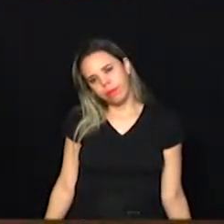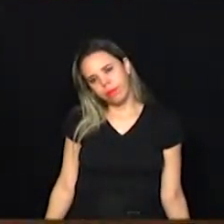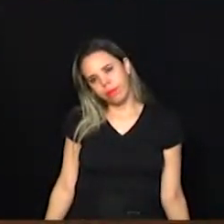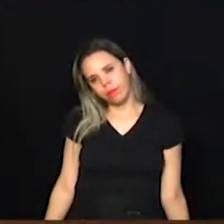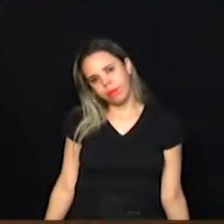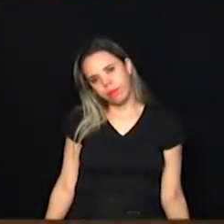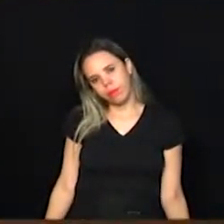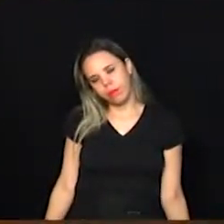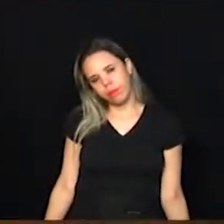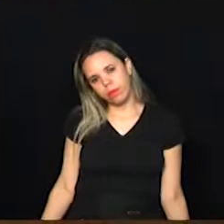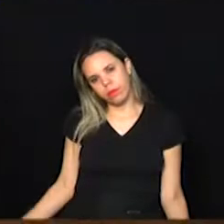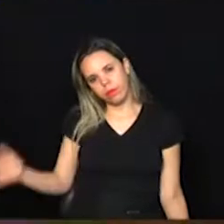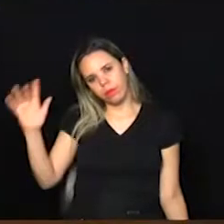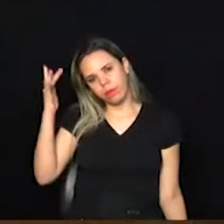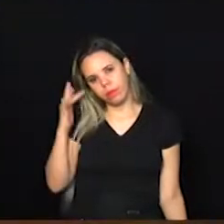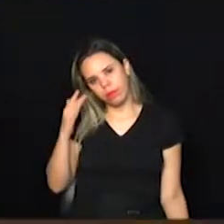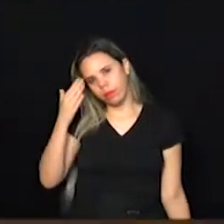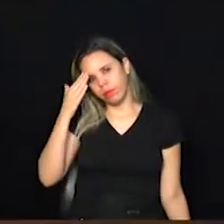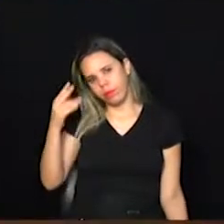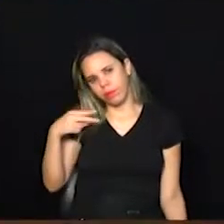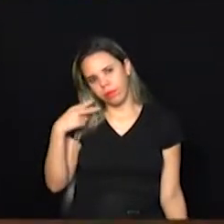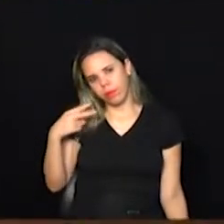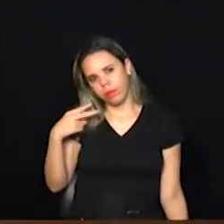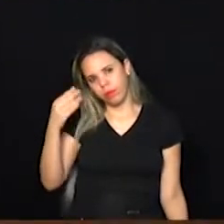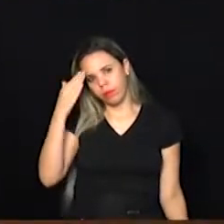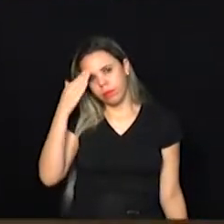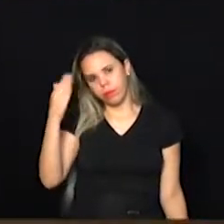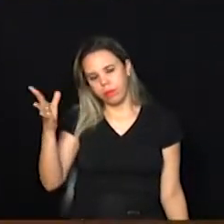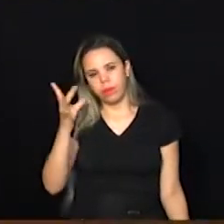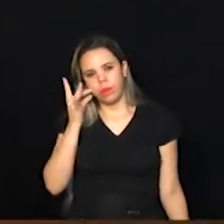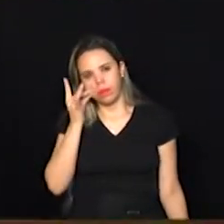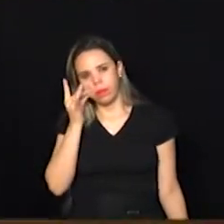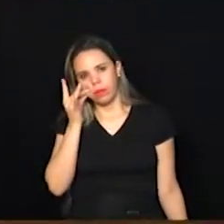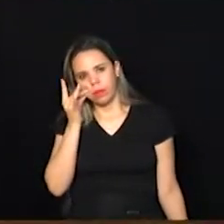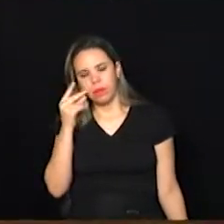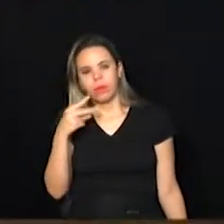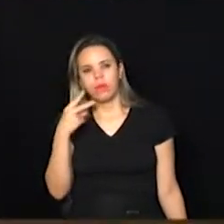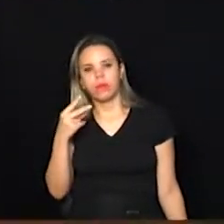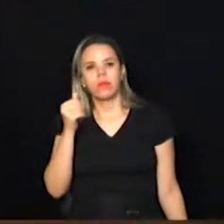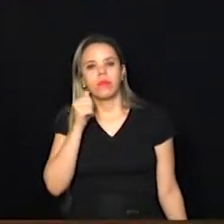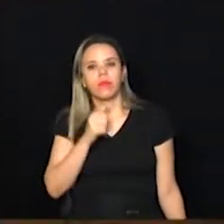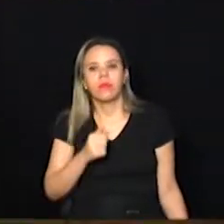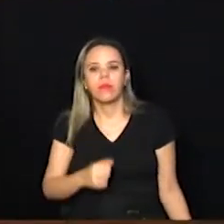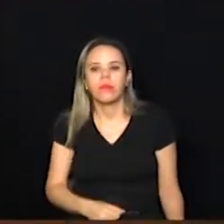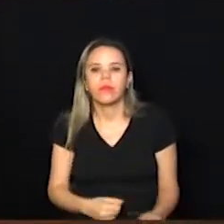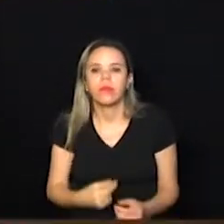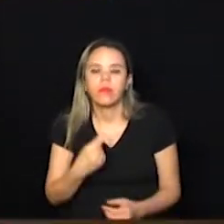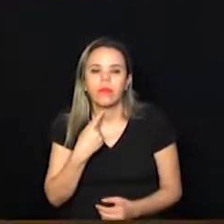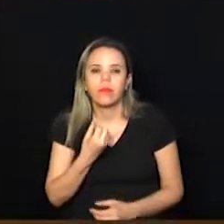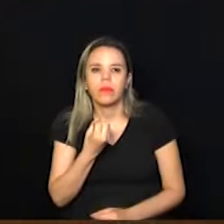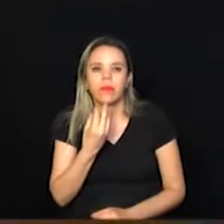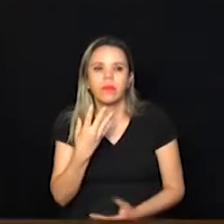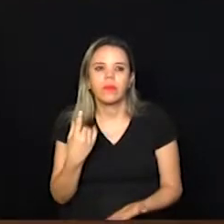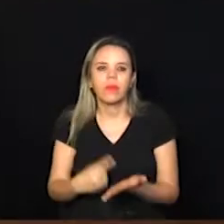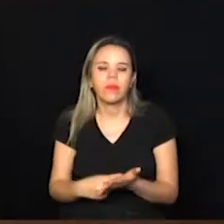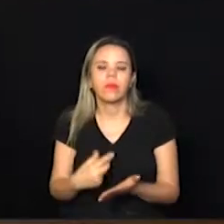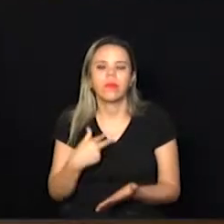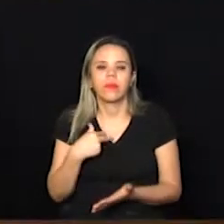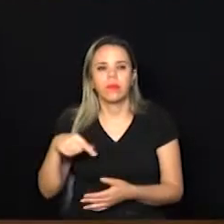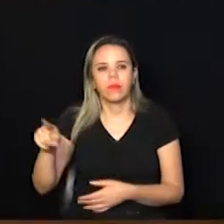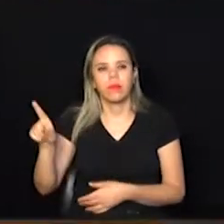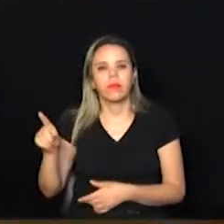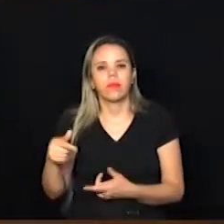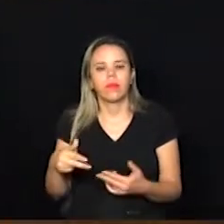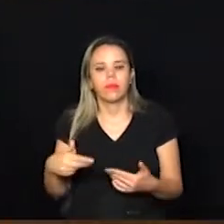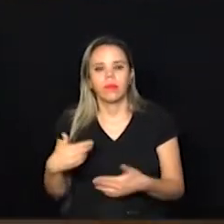Obrigada, Guida. Agradeço a presença, vereadora, e desejo uma boa agenda aí, a